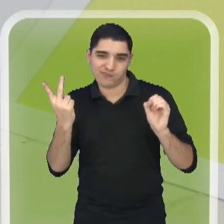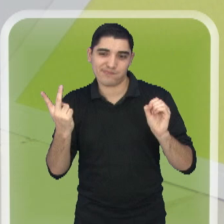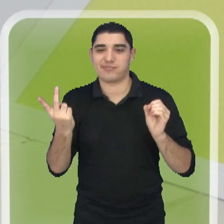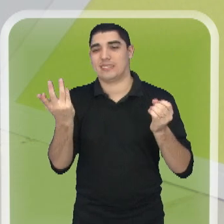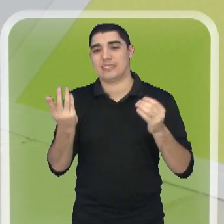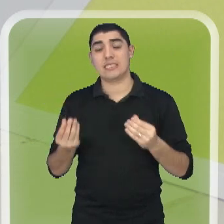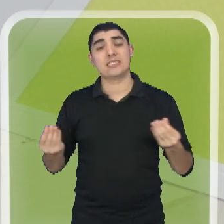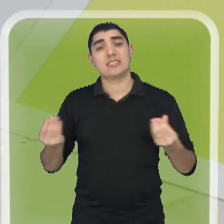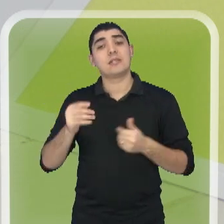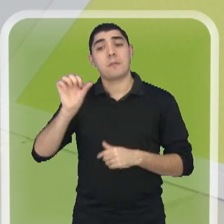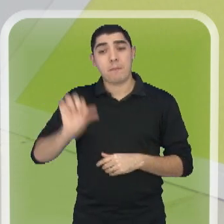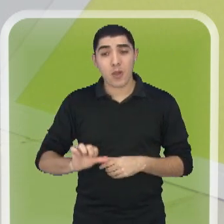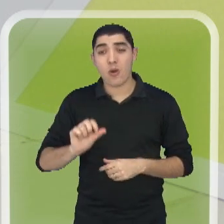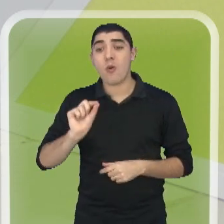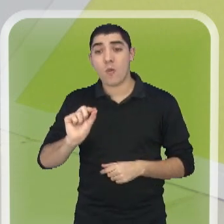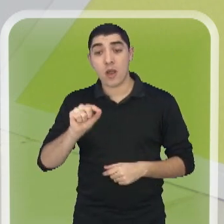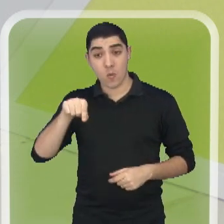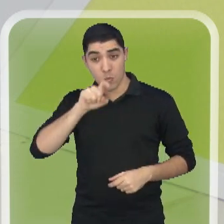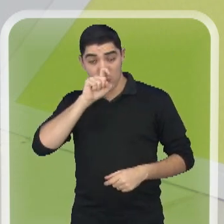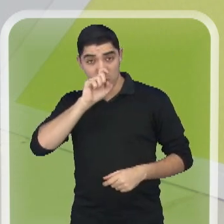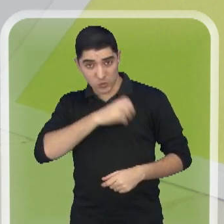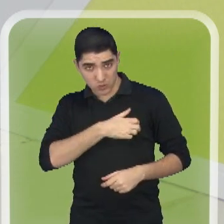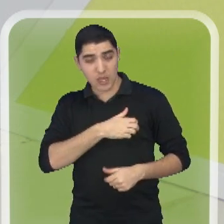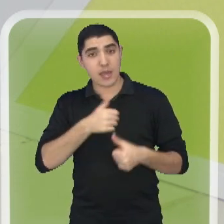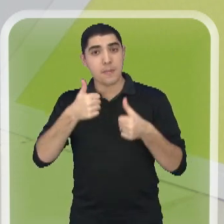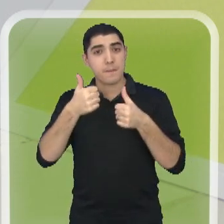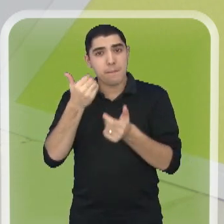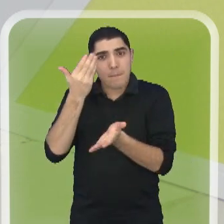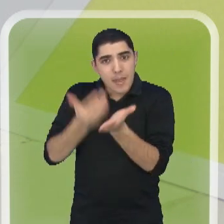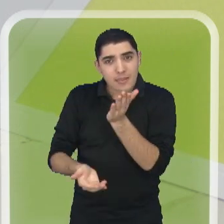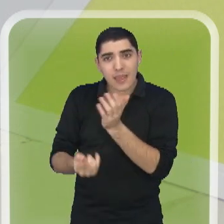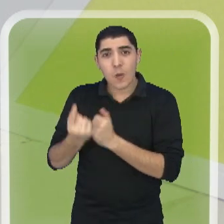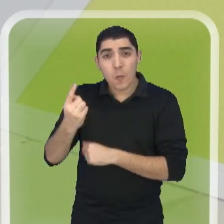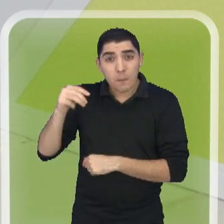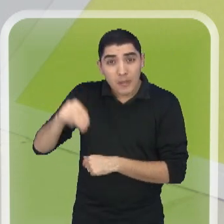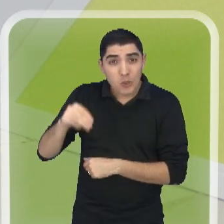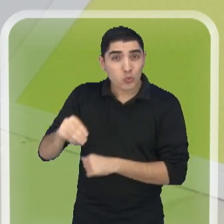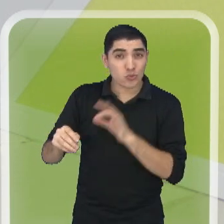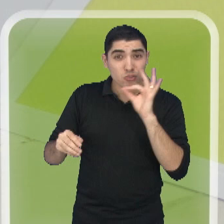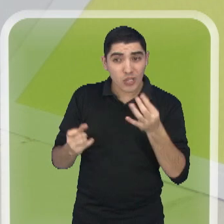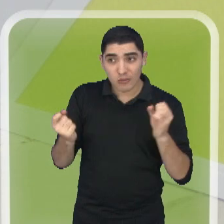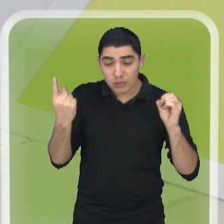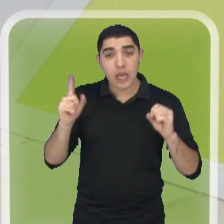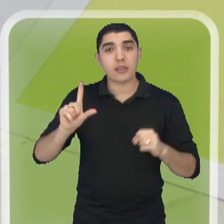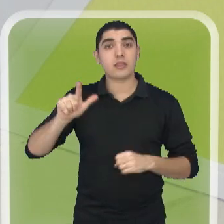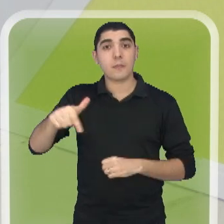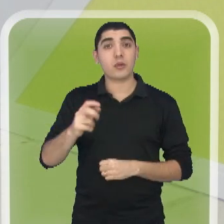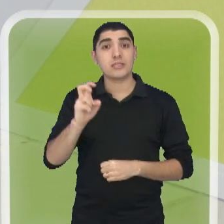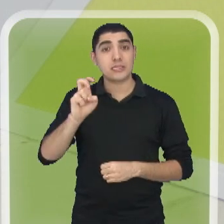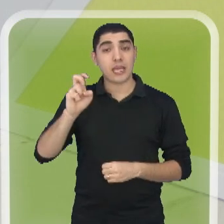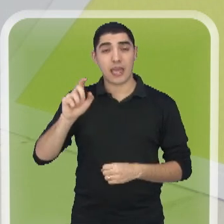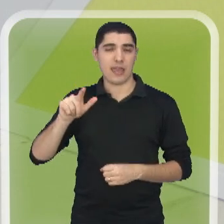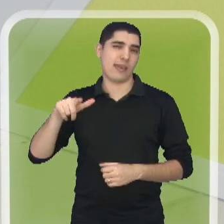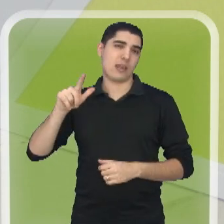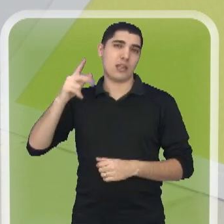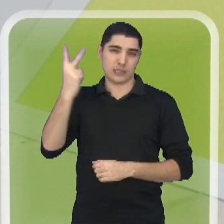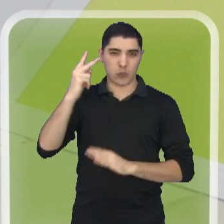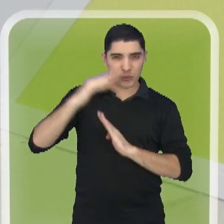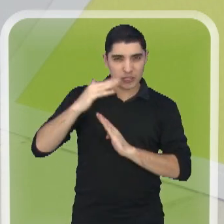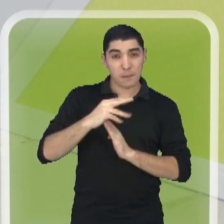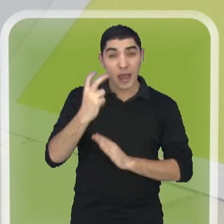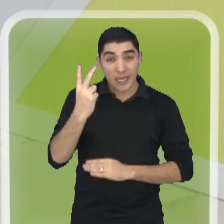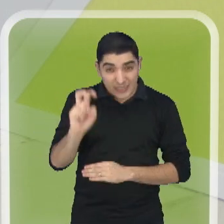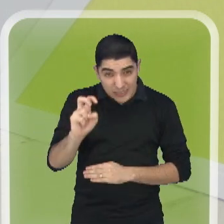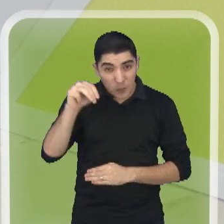é pior, né? O São José saiu perdendo com 1 minuto e meio e no início do segundo tempo, com 5 minutos, tomou o segundo. Aí